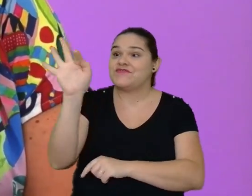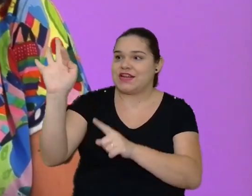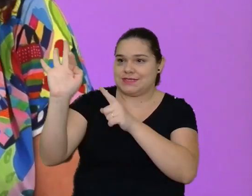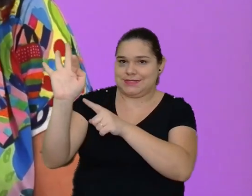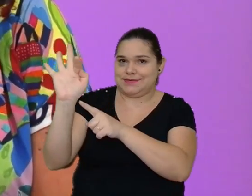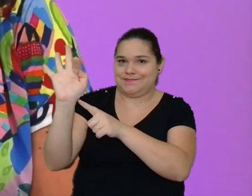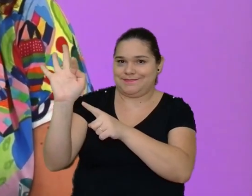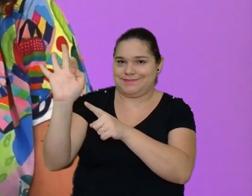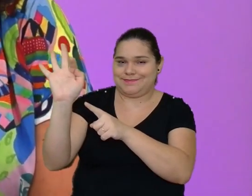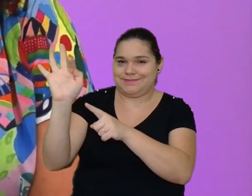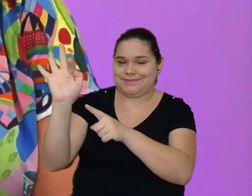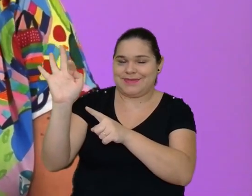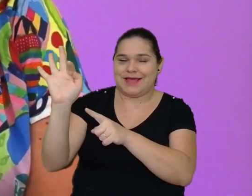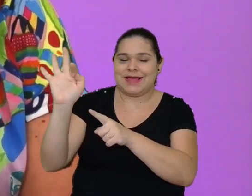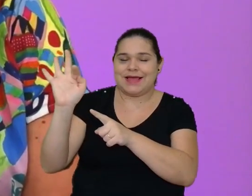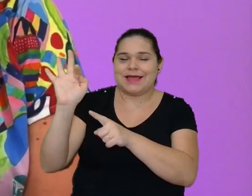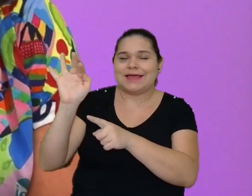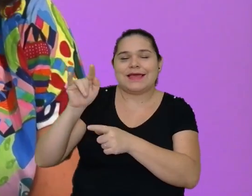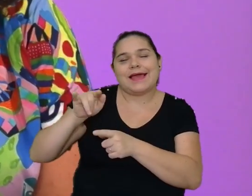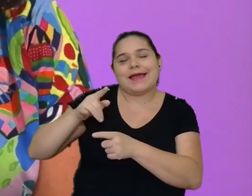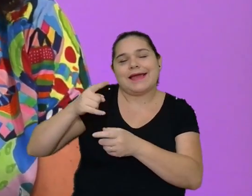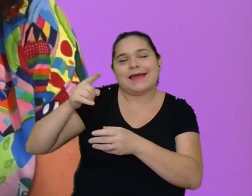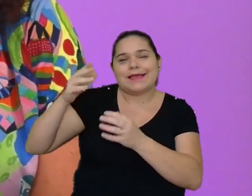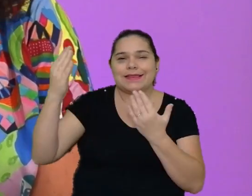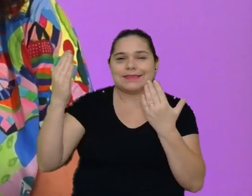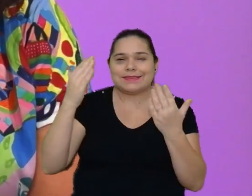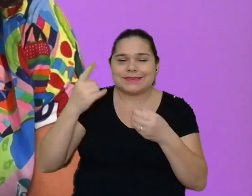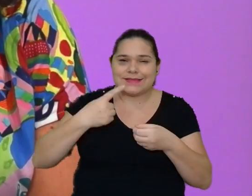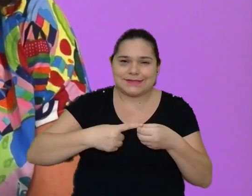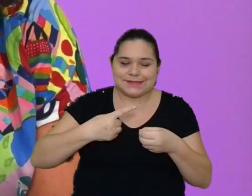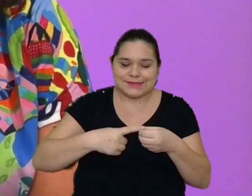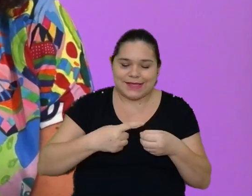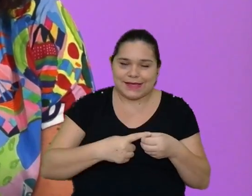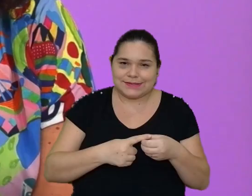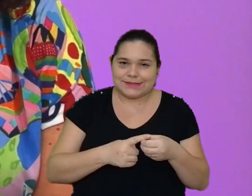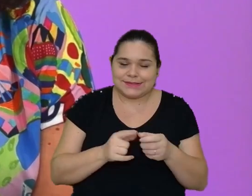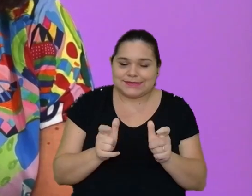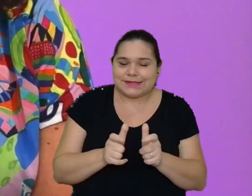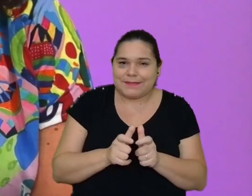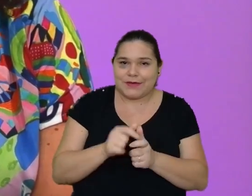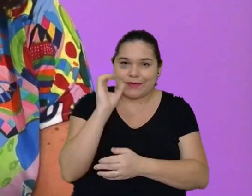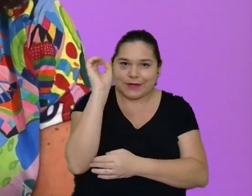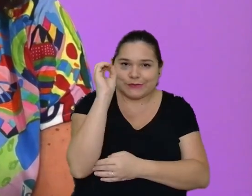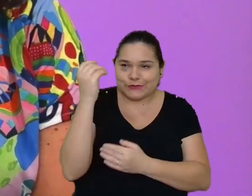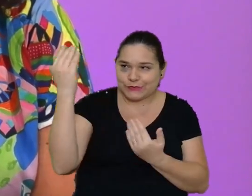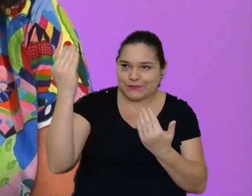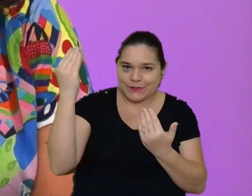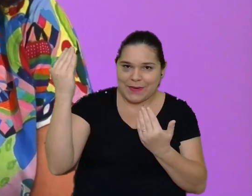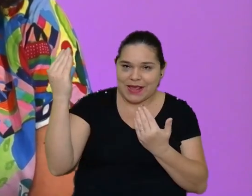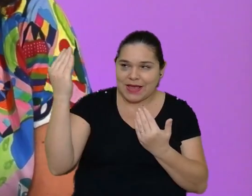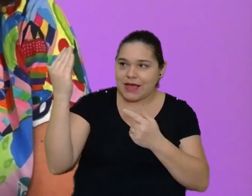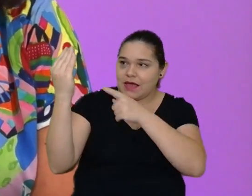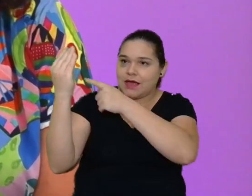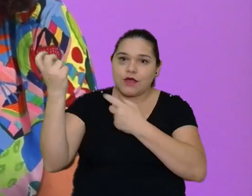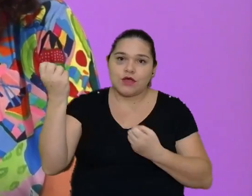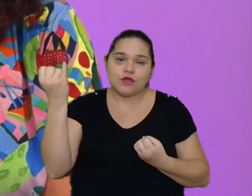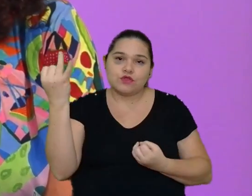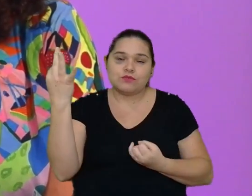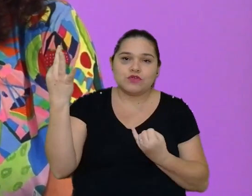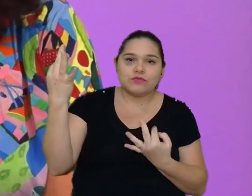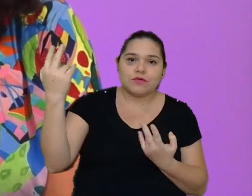Rio Grande do Sul, talvez, ela tem mais ciclos do que a gente. Quando a gente olha o número, o percentual de crianças nascidas